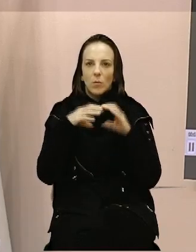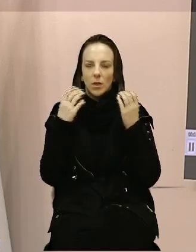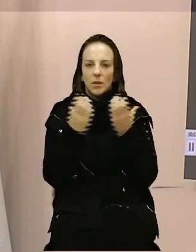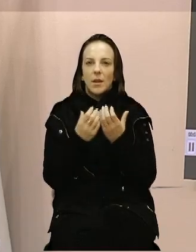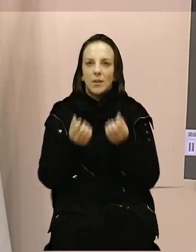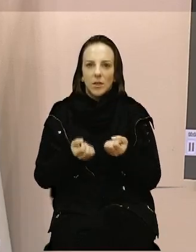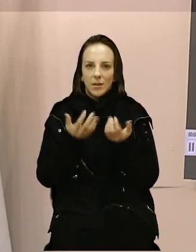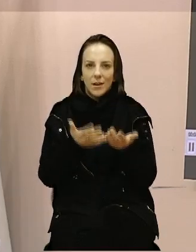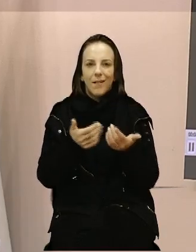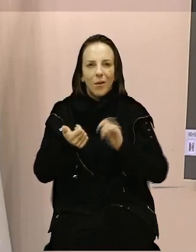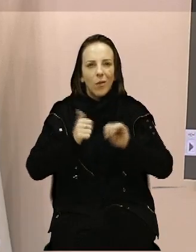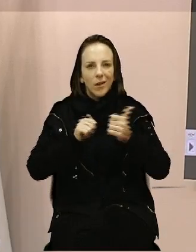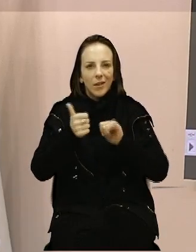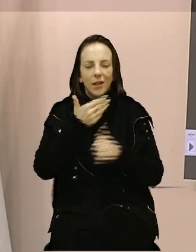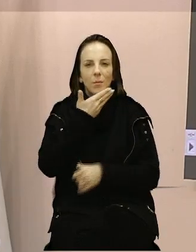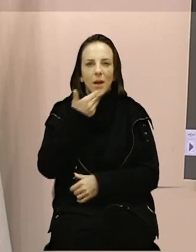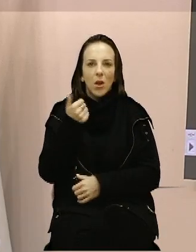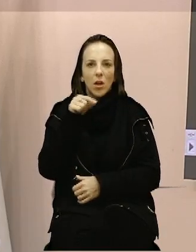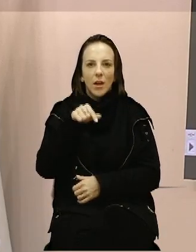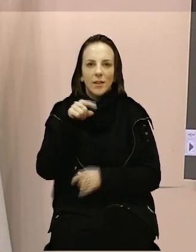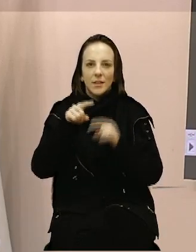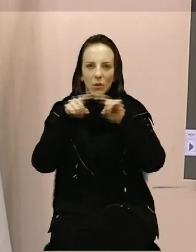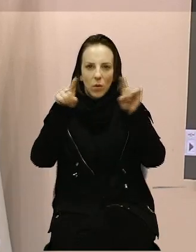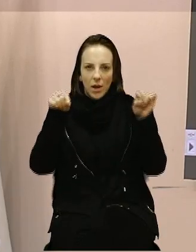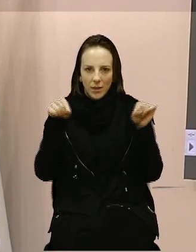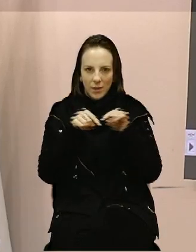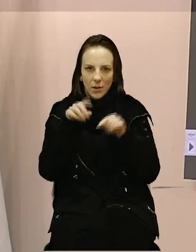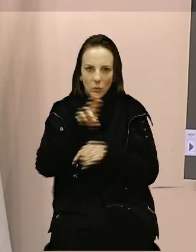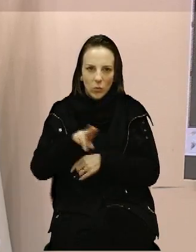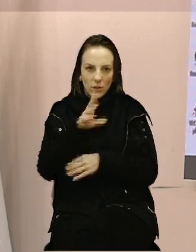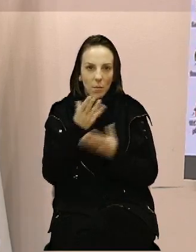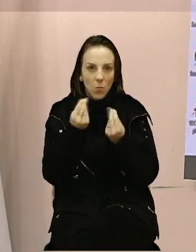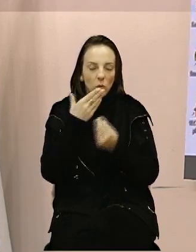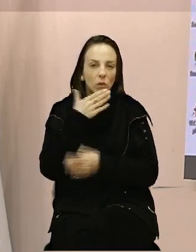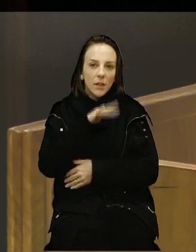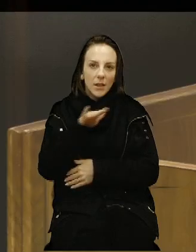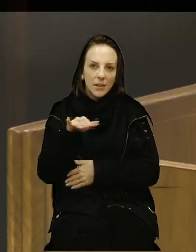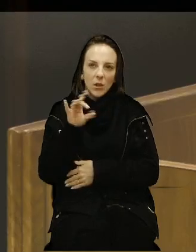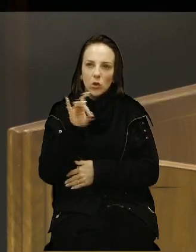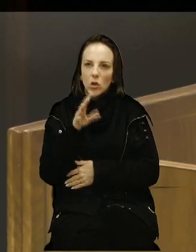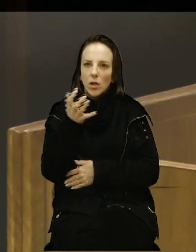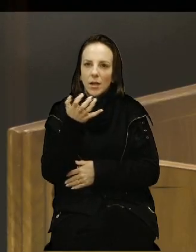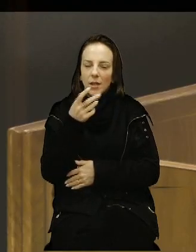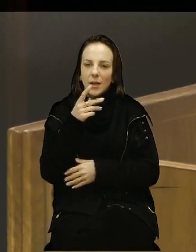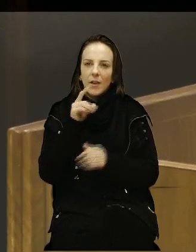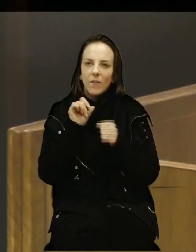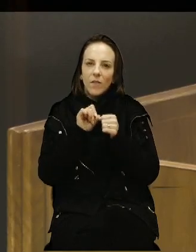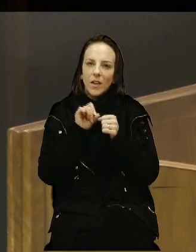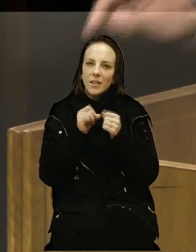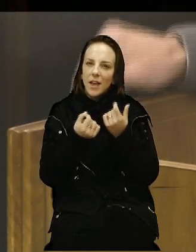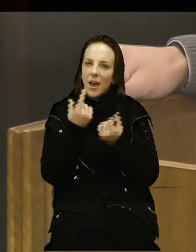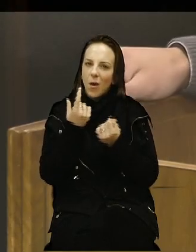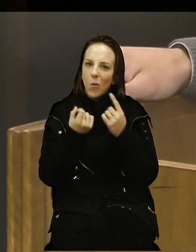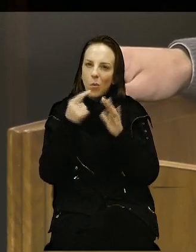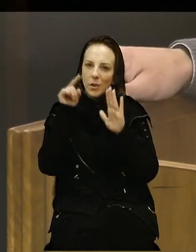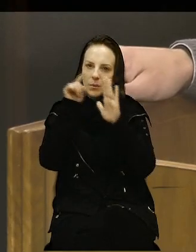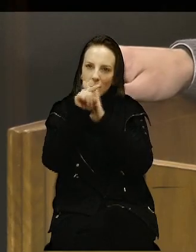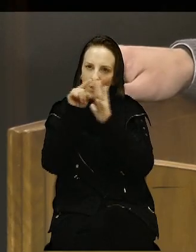que é tão utilizada pelas crianças. Tá. Eu queria só apenas fazer alguns questionamentos, né?